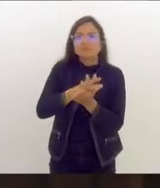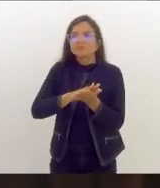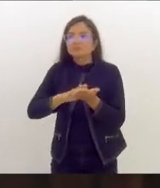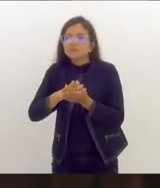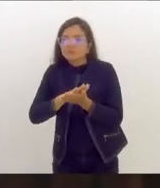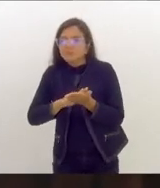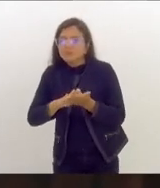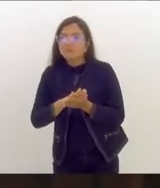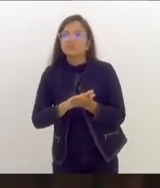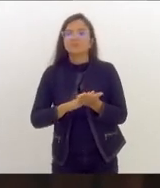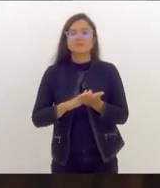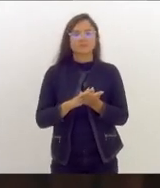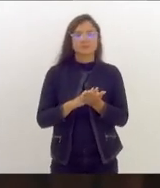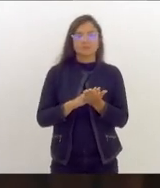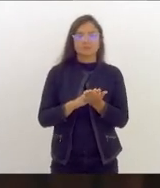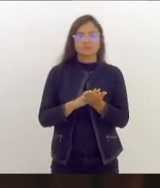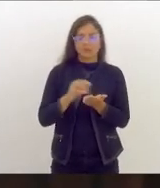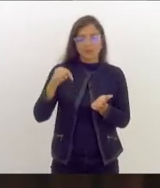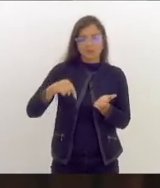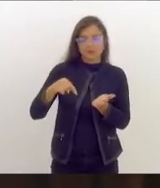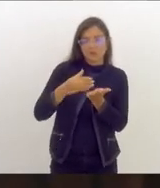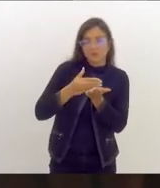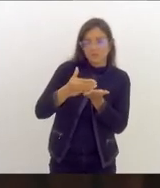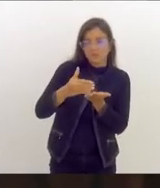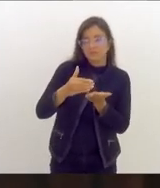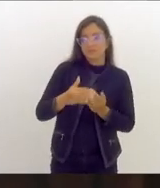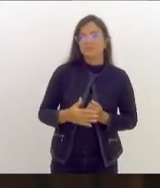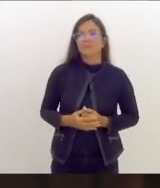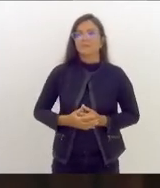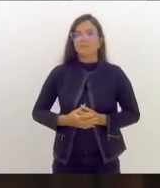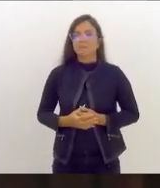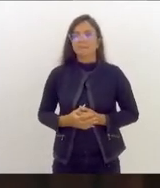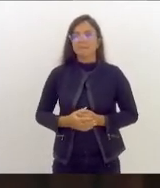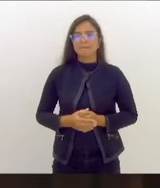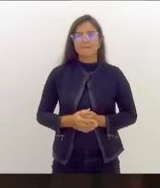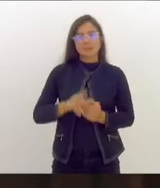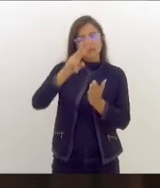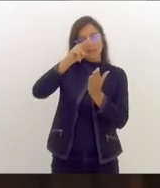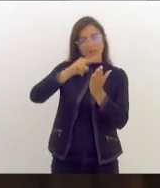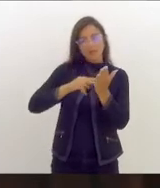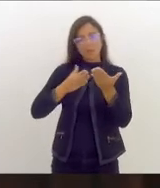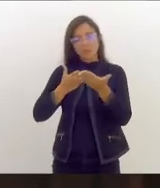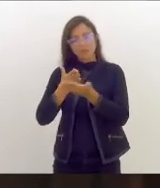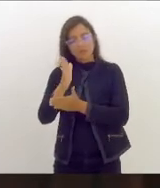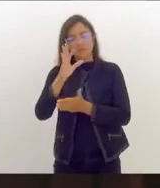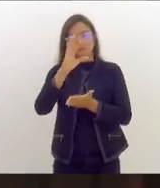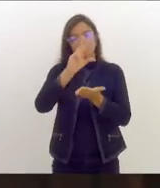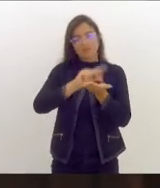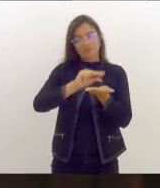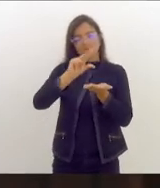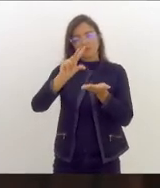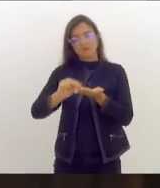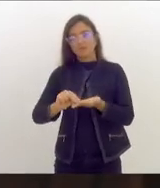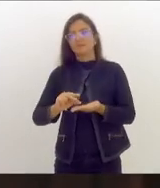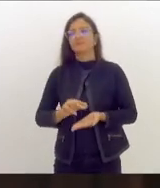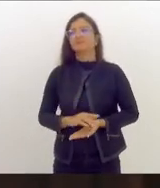no expediente inicial, e lida e aprovada a